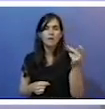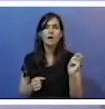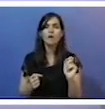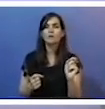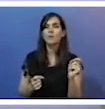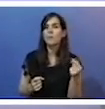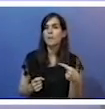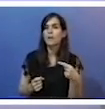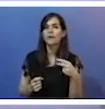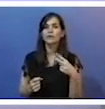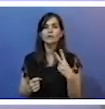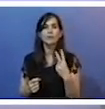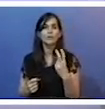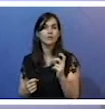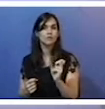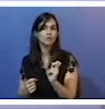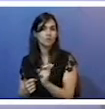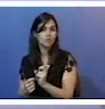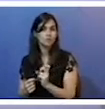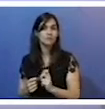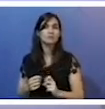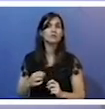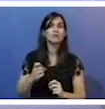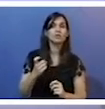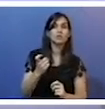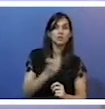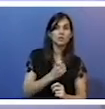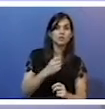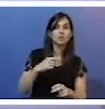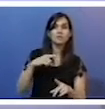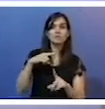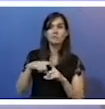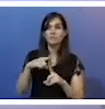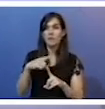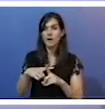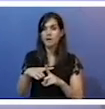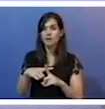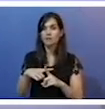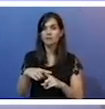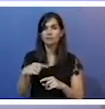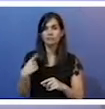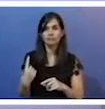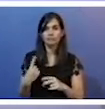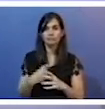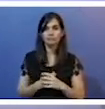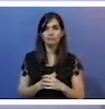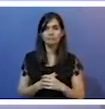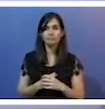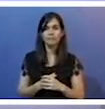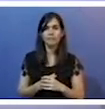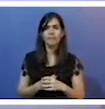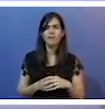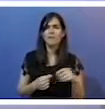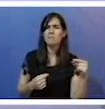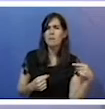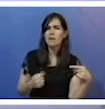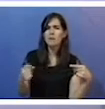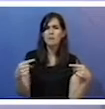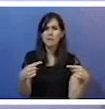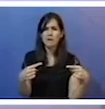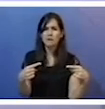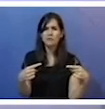x 1 x aqui que era Positivo né conta demais com 3 - então menos dois x menos